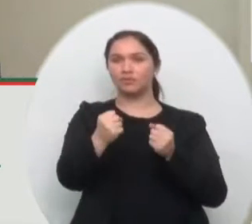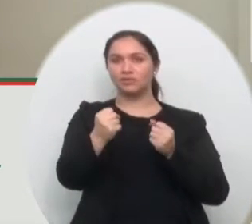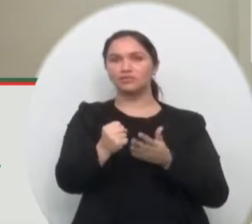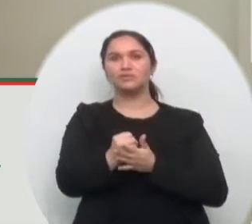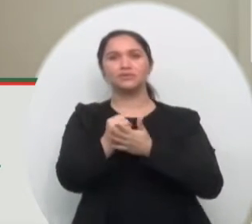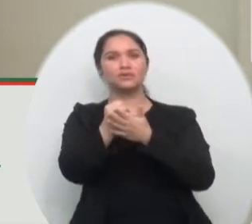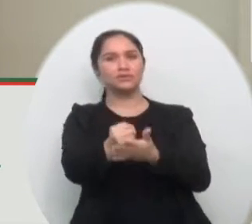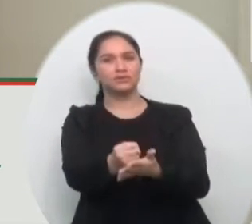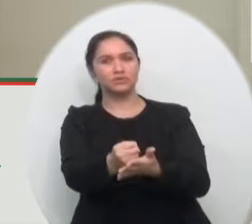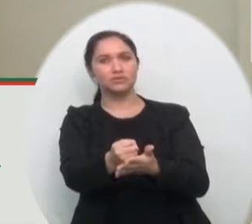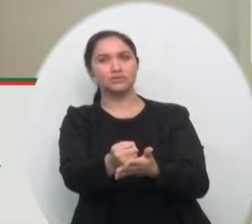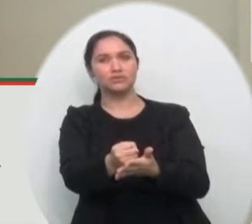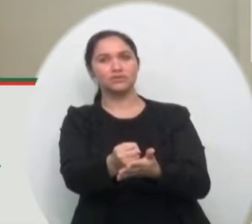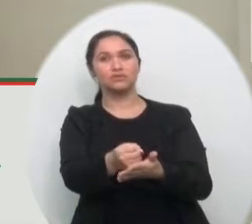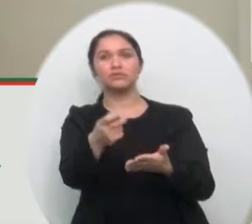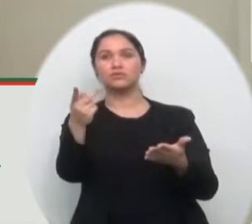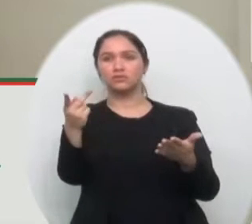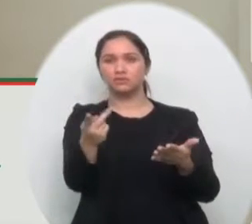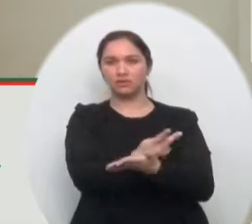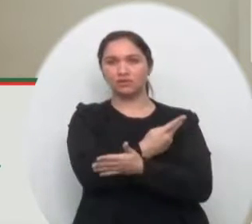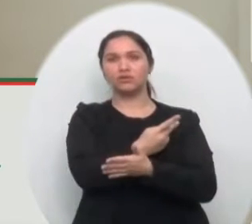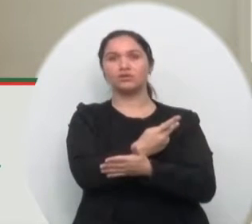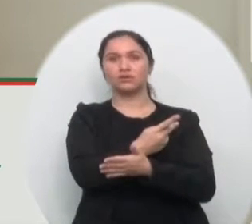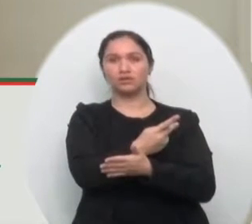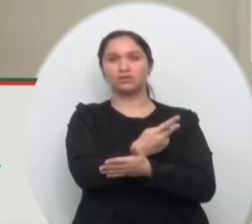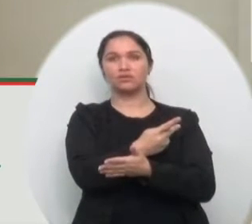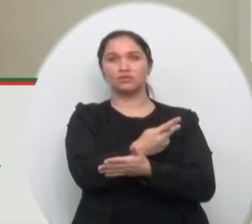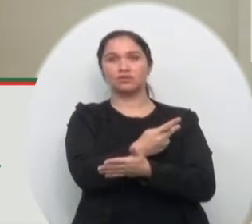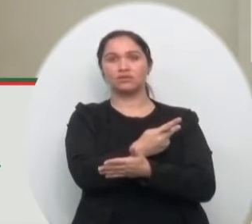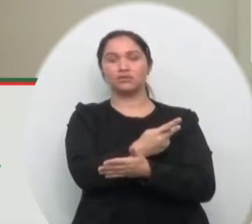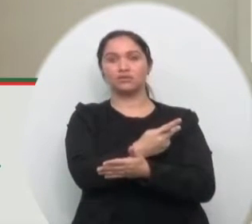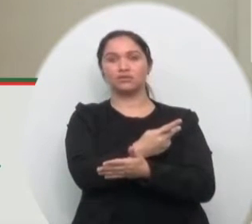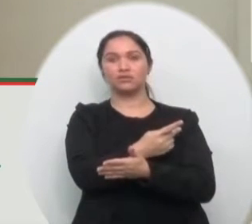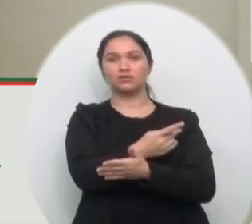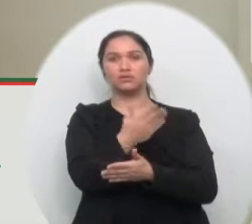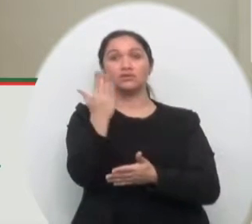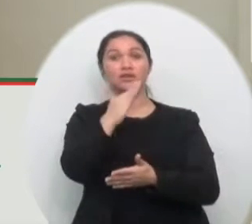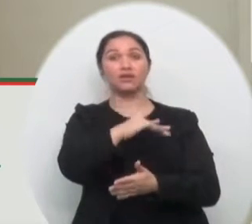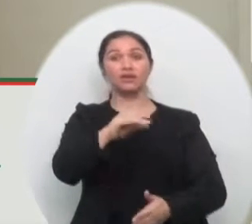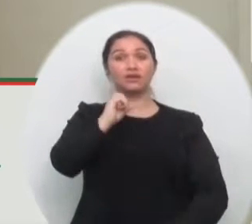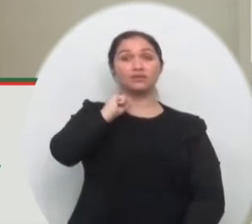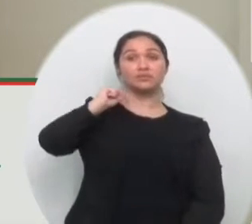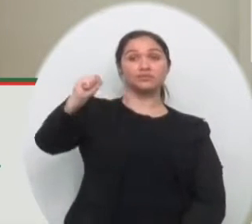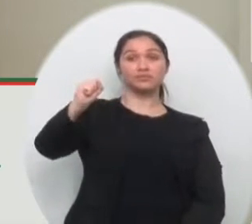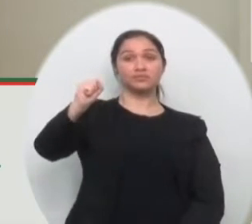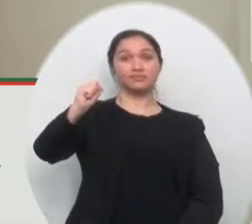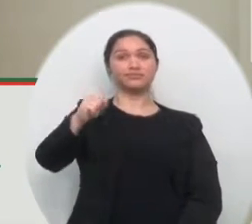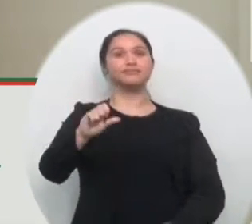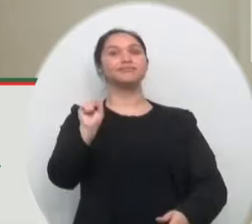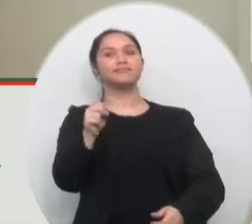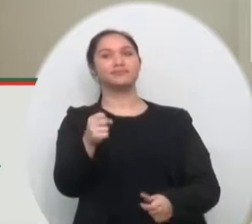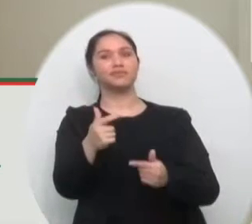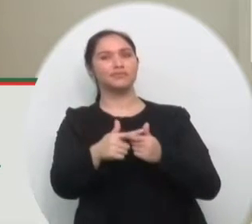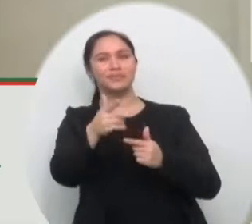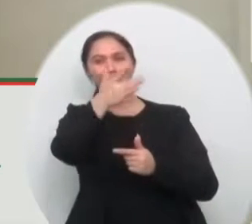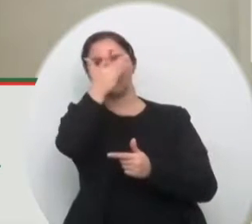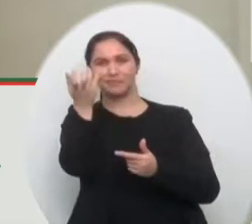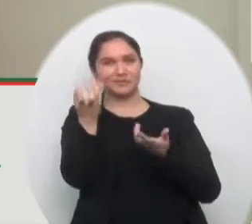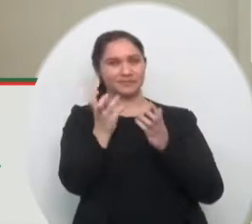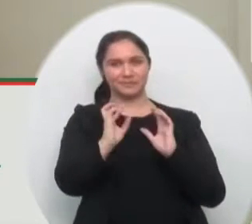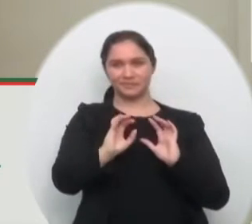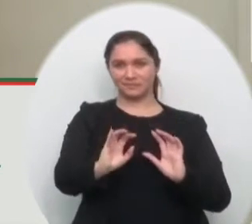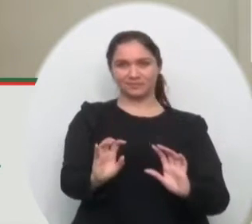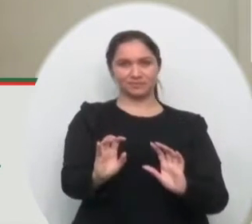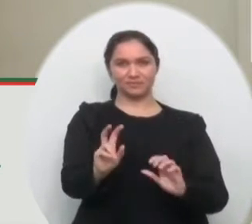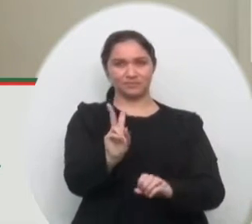aqui. Porque quem faz esse tipo de postagem, quem compartilha esse tipo de material, não está preocupado em preservar